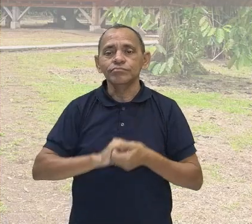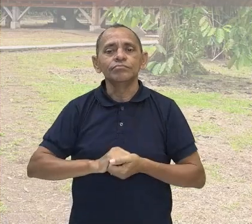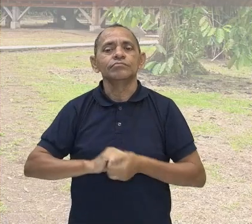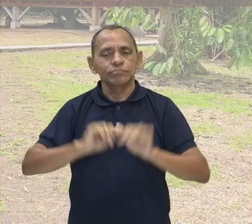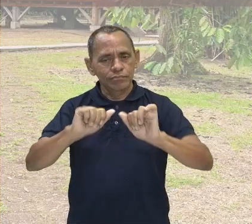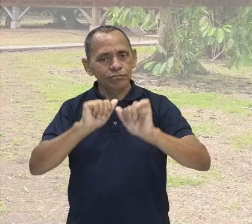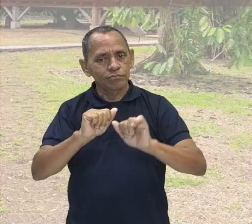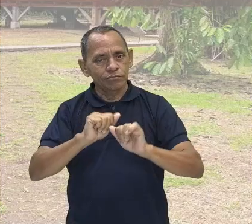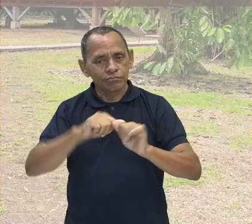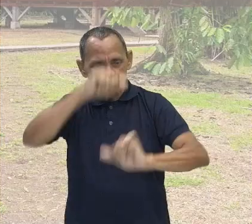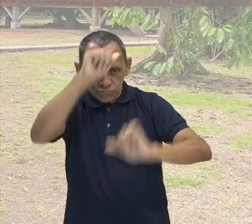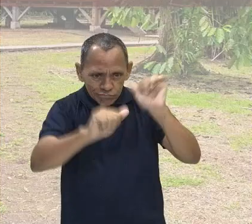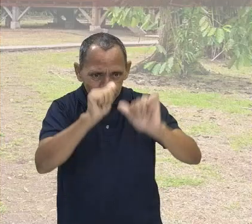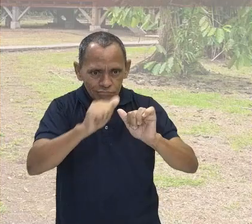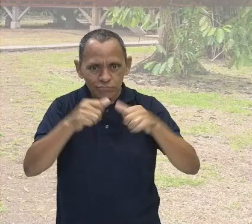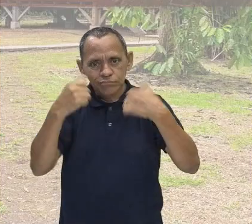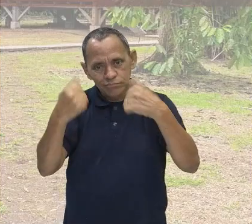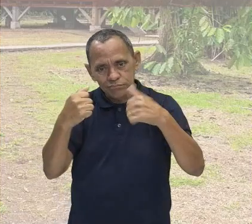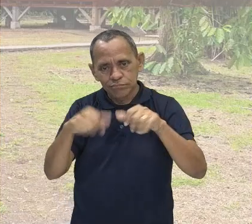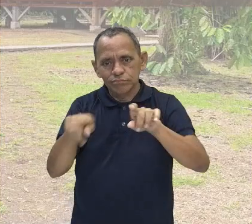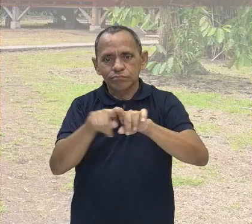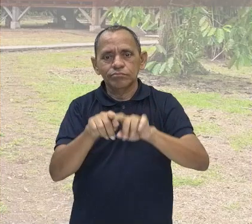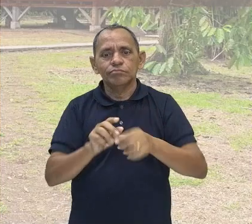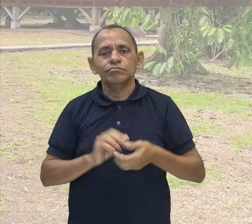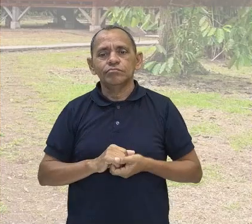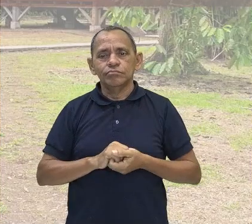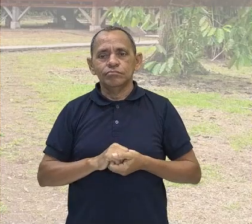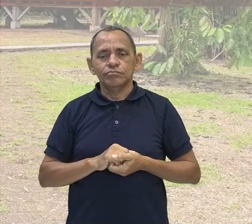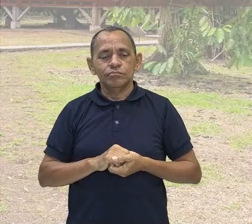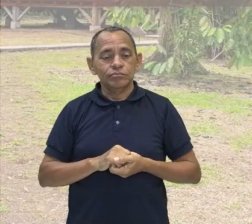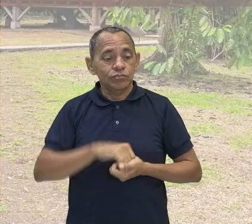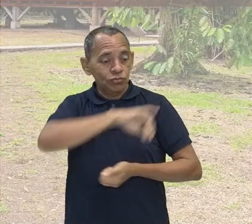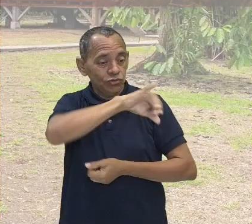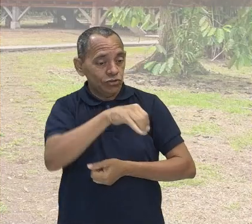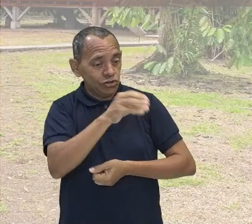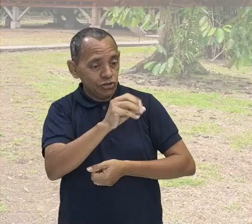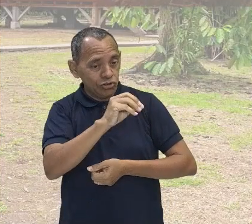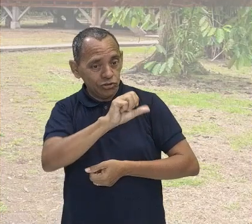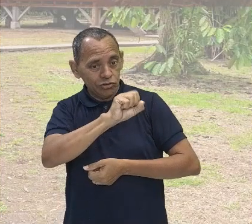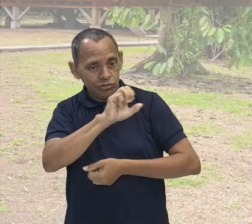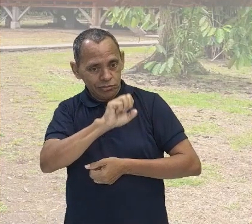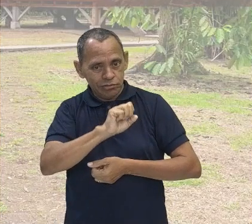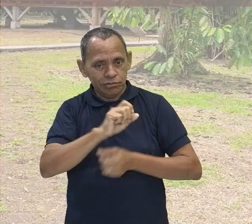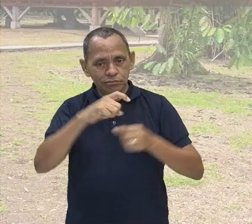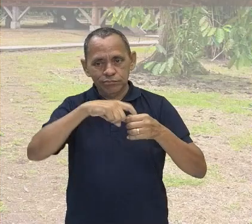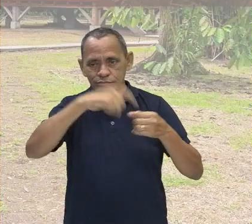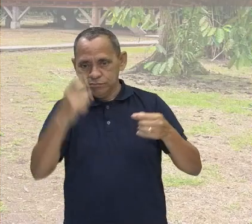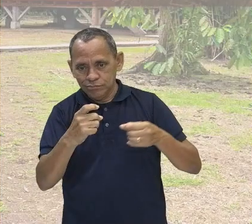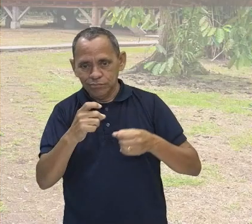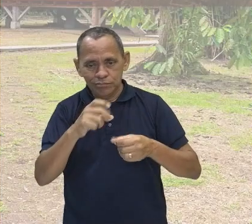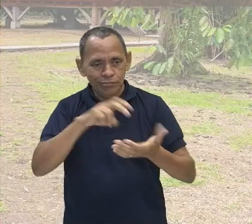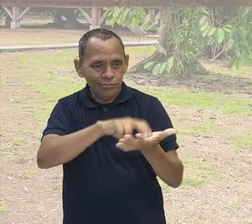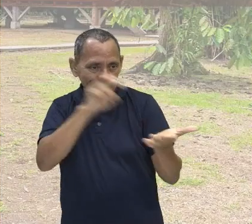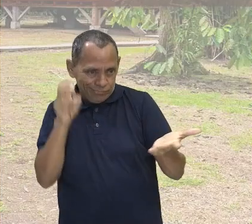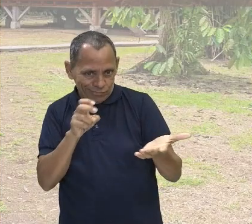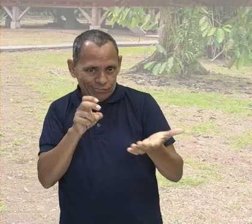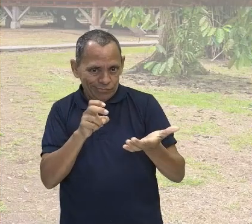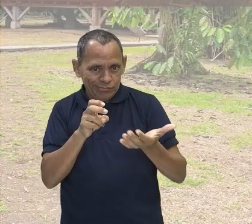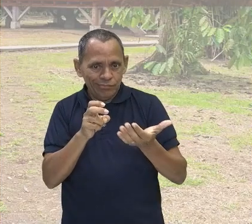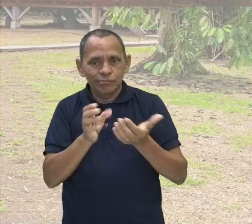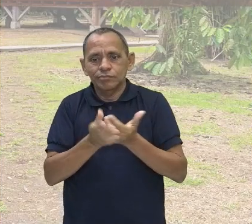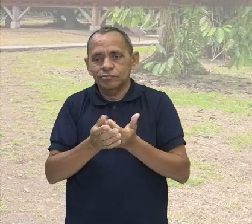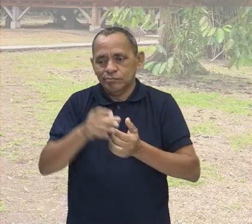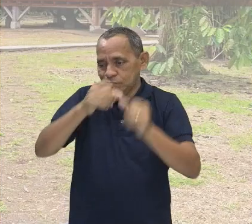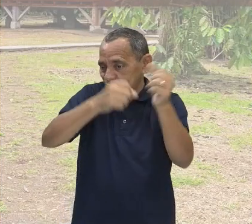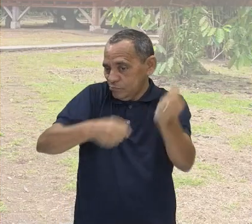exemplo. Seu José saiu cedo com a tarrafa e a canoa. Falei para vocês que